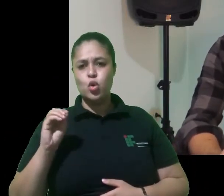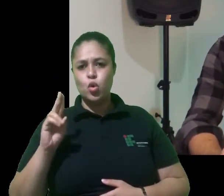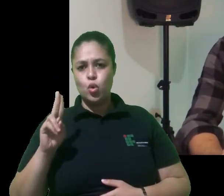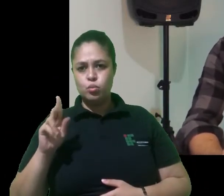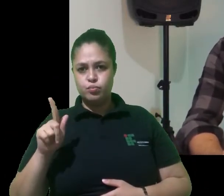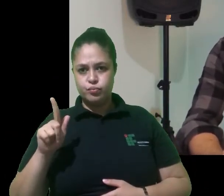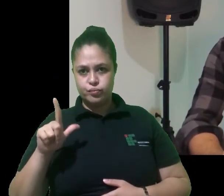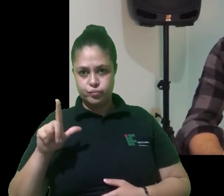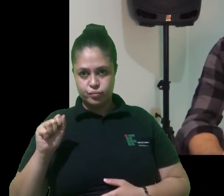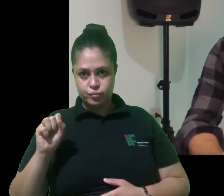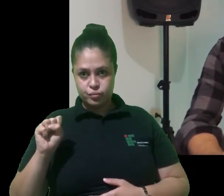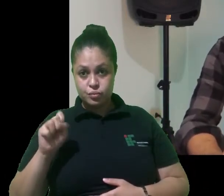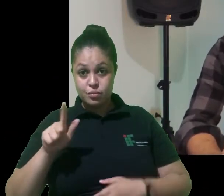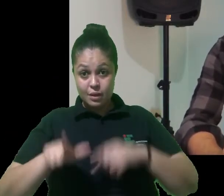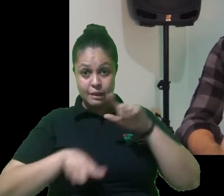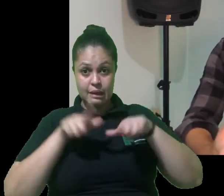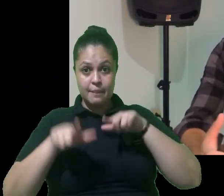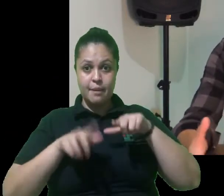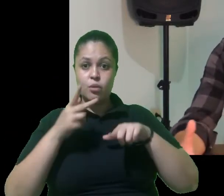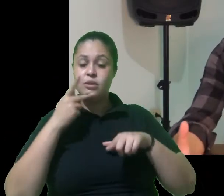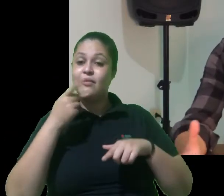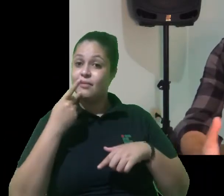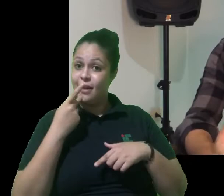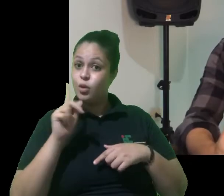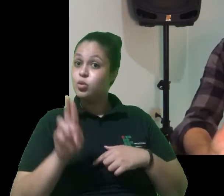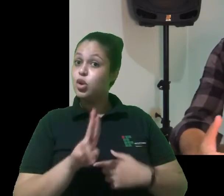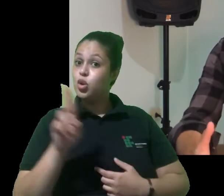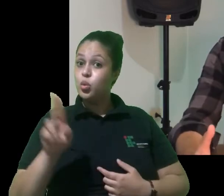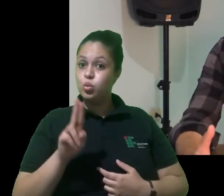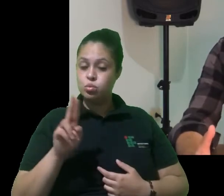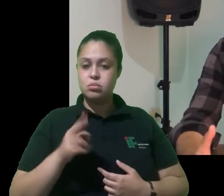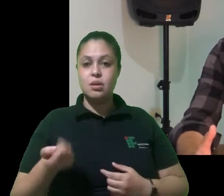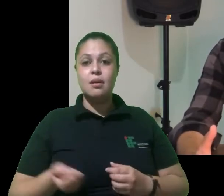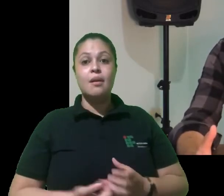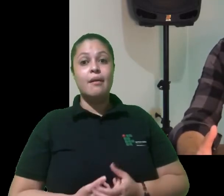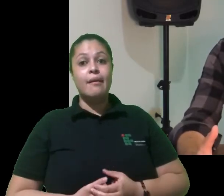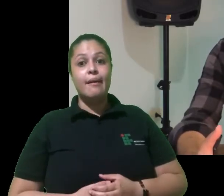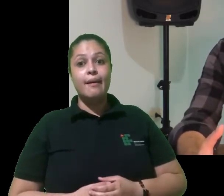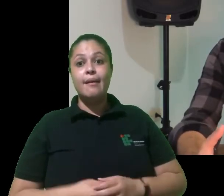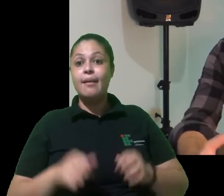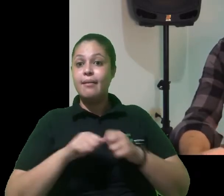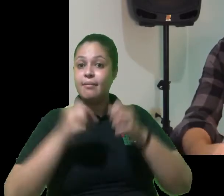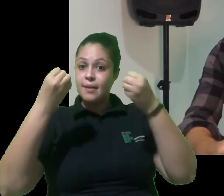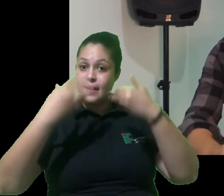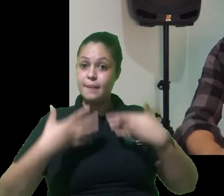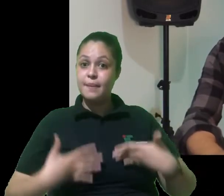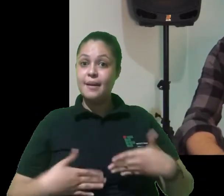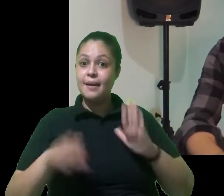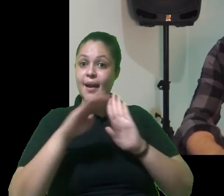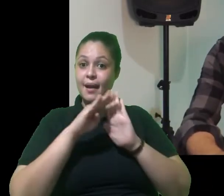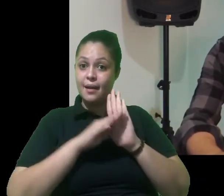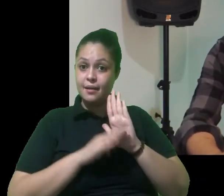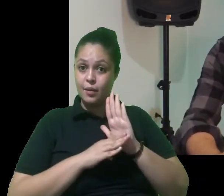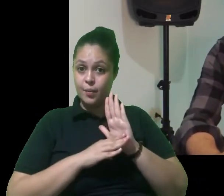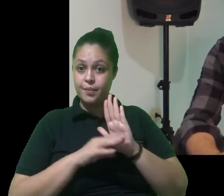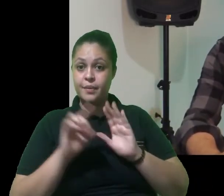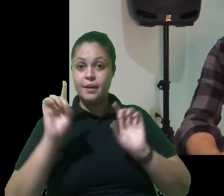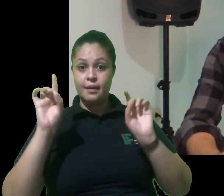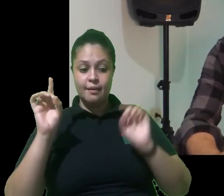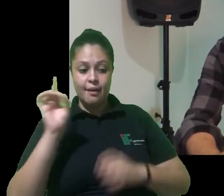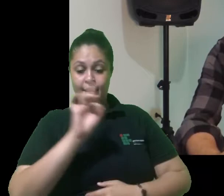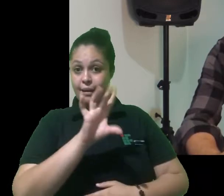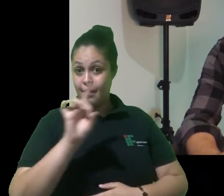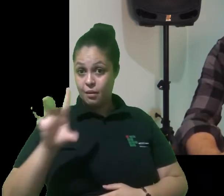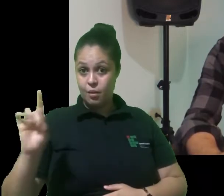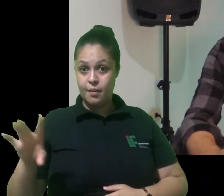professor Douglas Santos trabalha quando ele define as suas categorias é de que cada uma